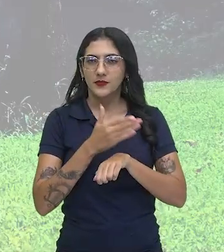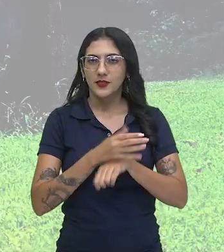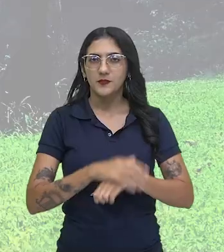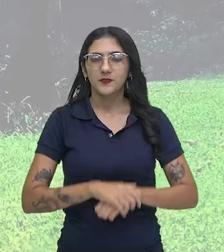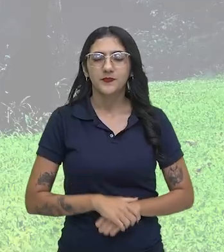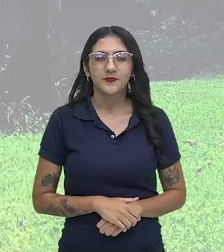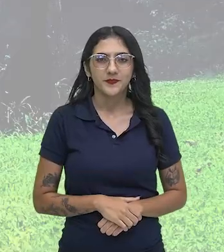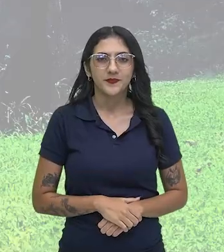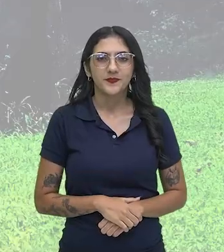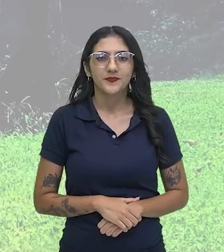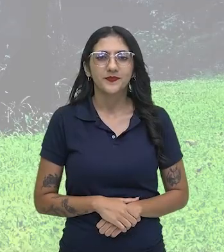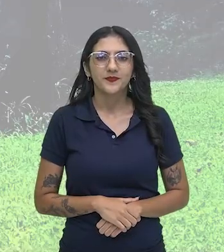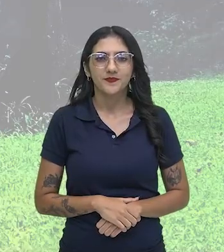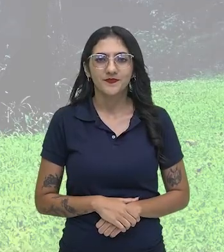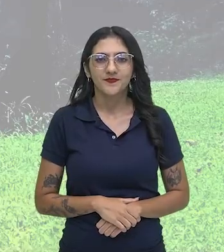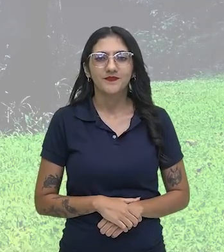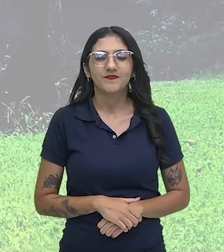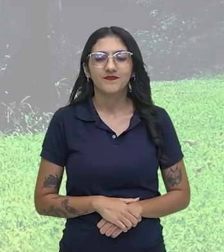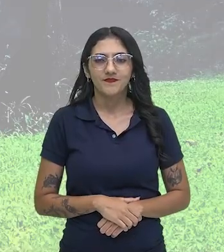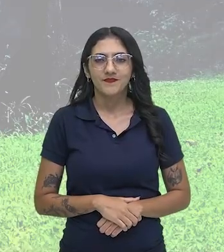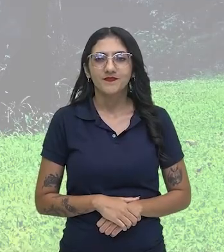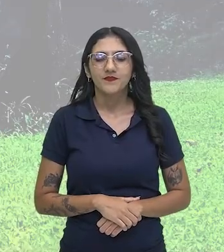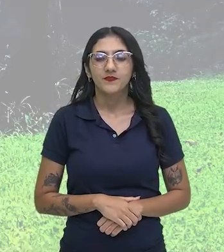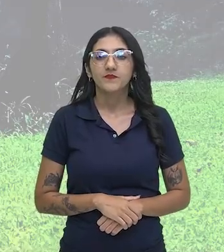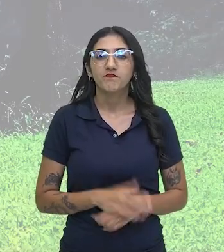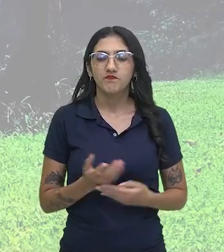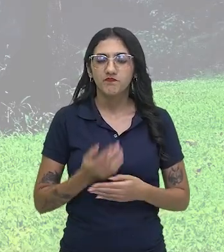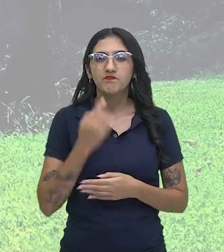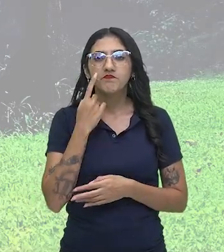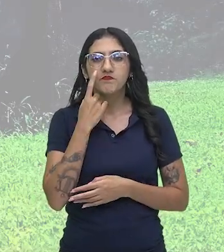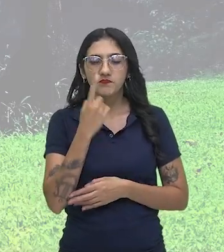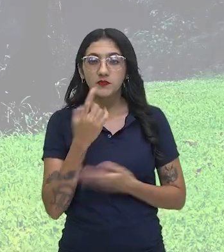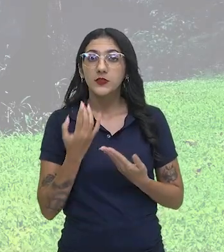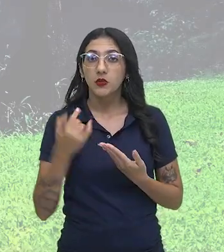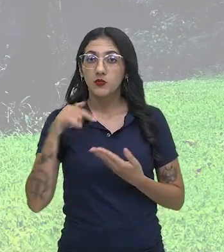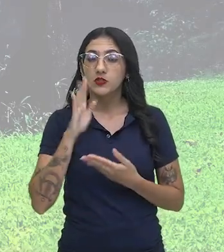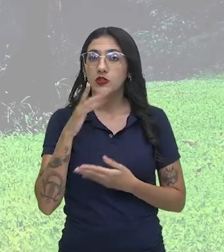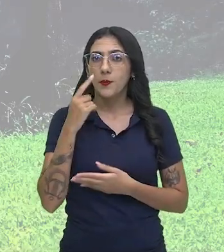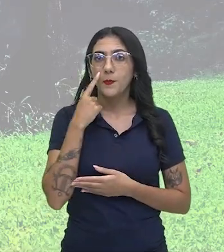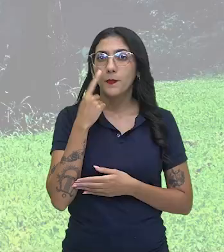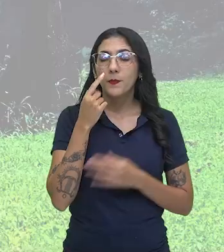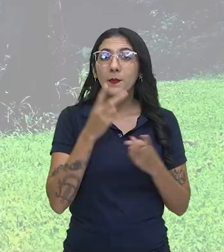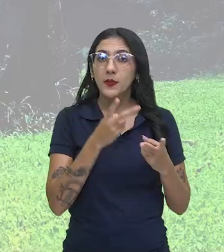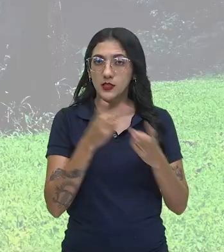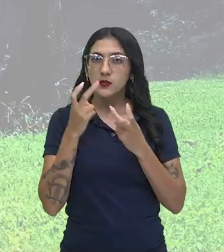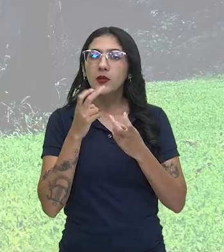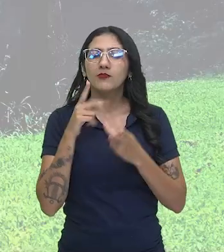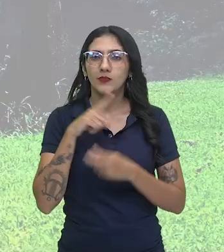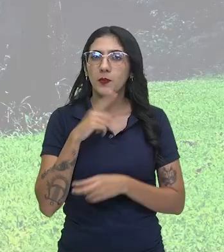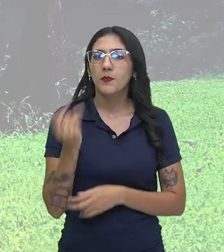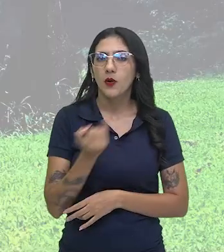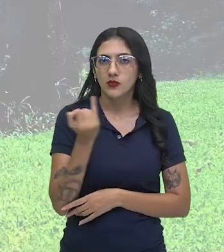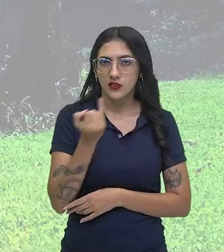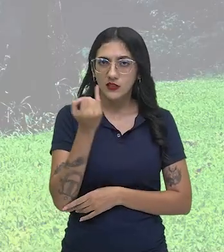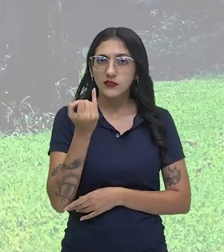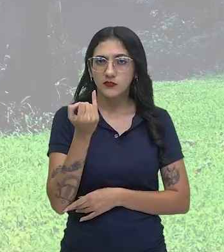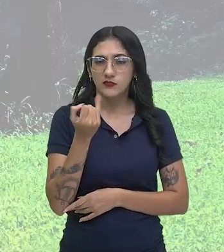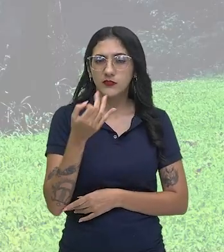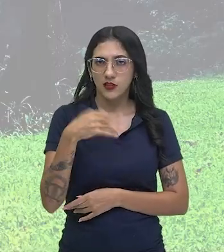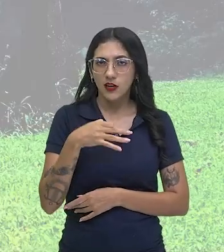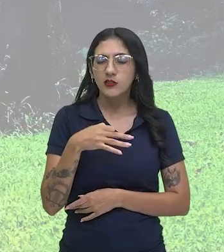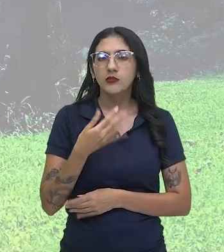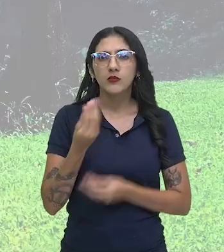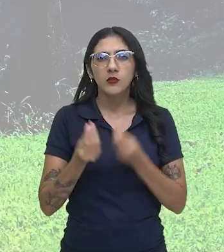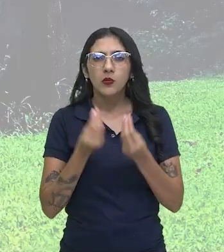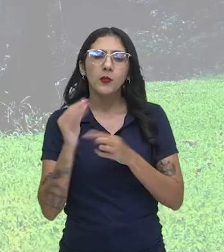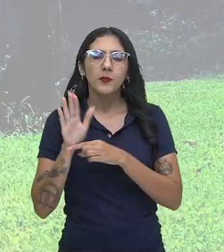registradas. Muito bem falado. Bom, então vocês observaram a importância do documentário, né? Falar, não é, da sua